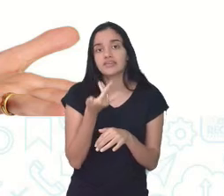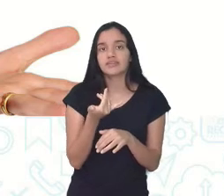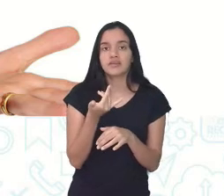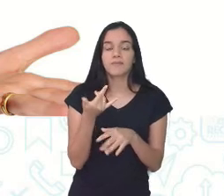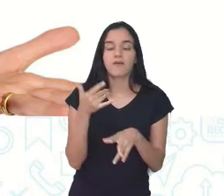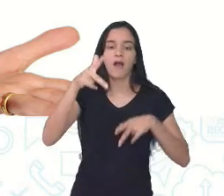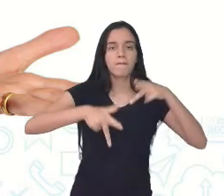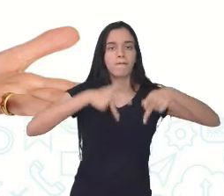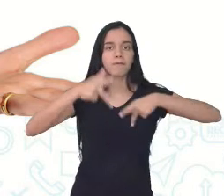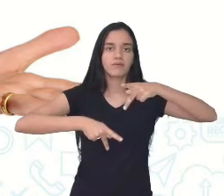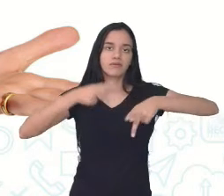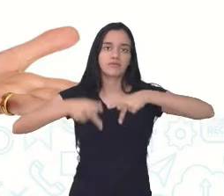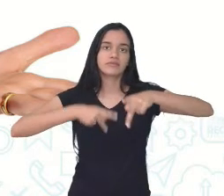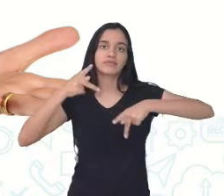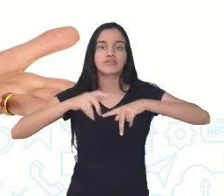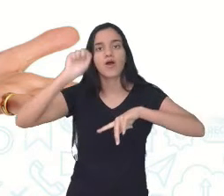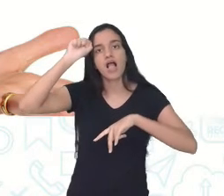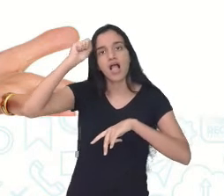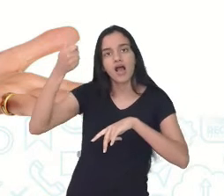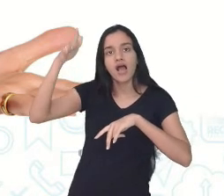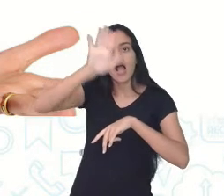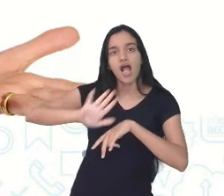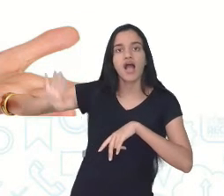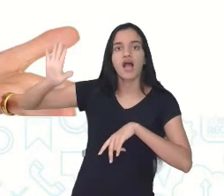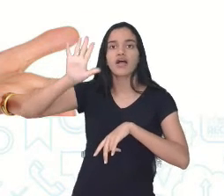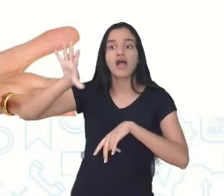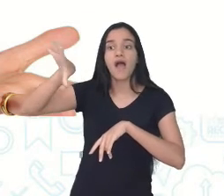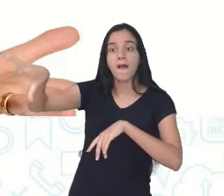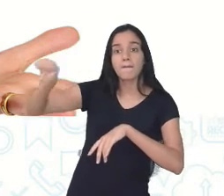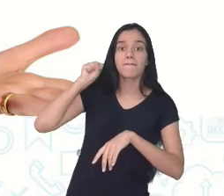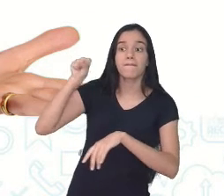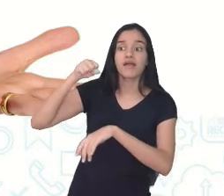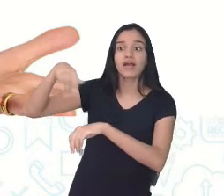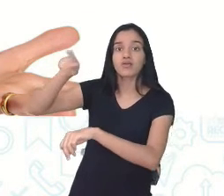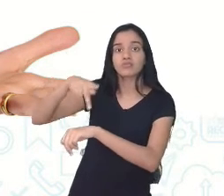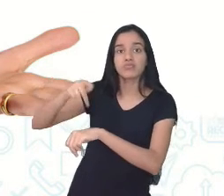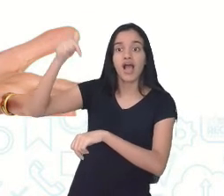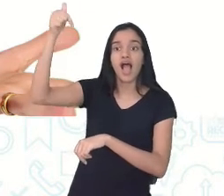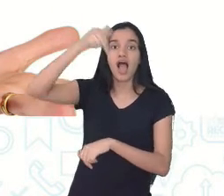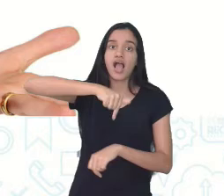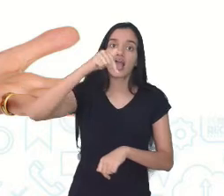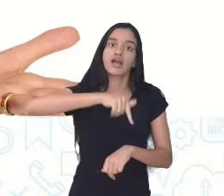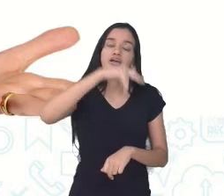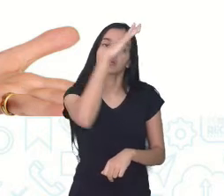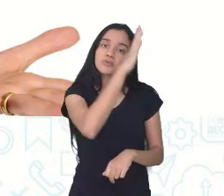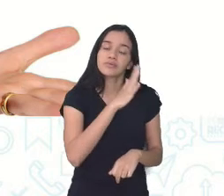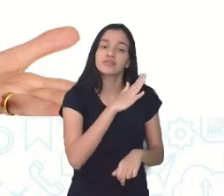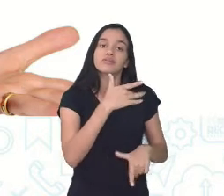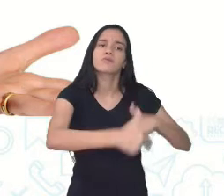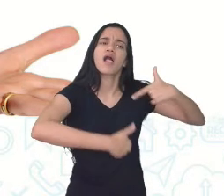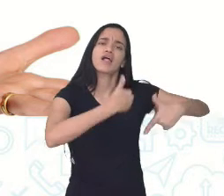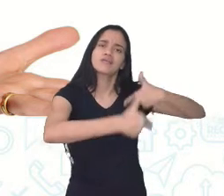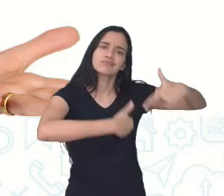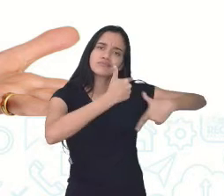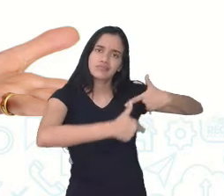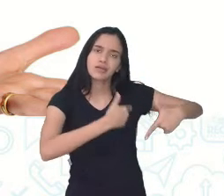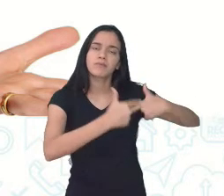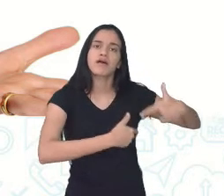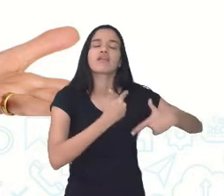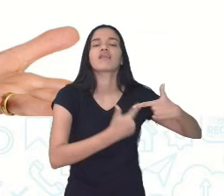A população, né, lá da África eram arrancadas do seu território, trazidas para cá para trabalhar nas lavouras